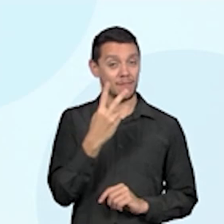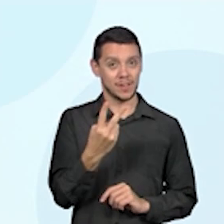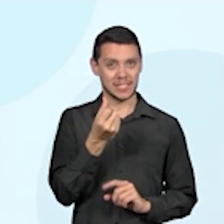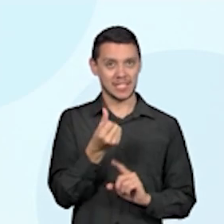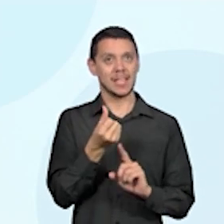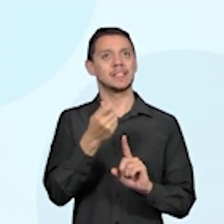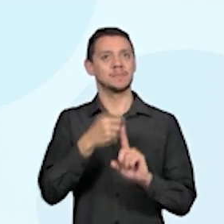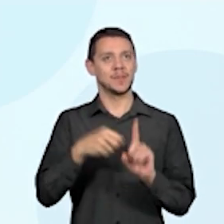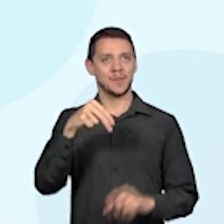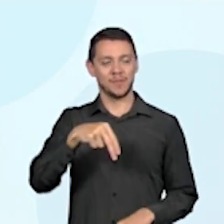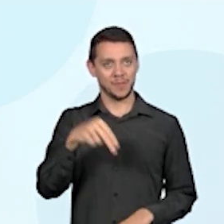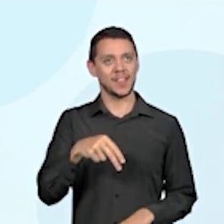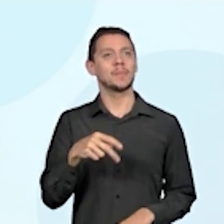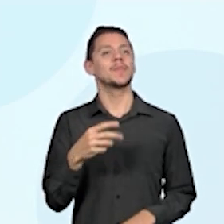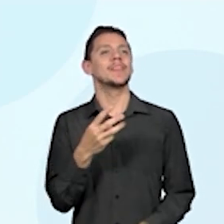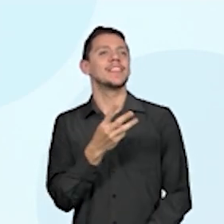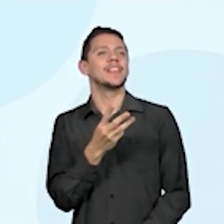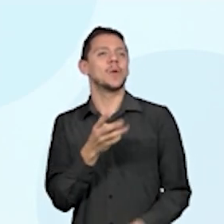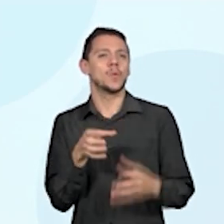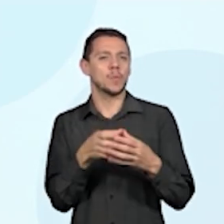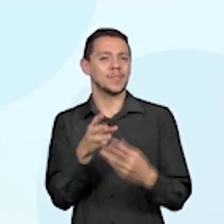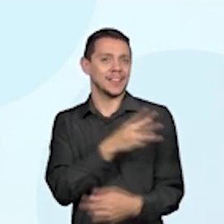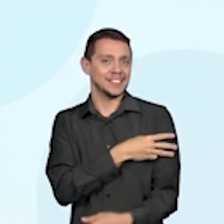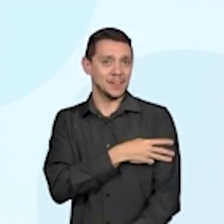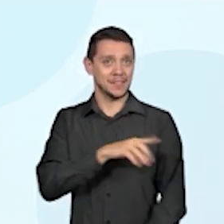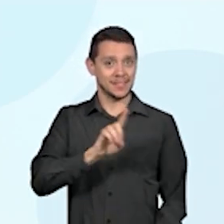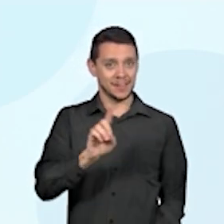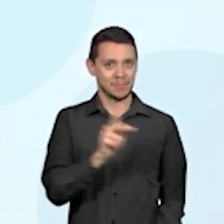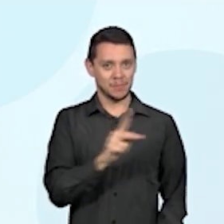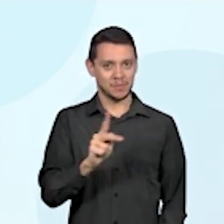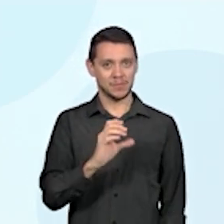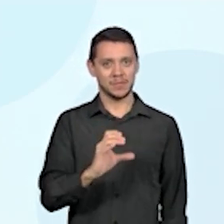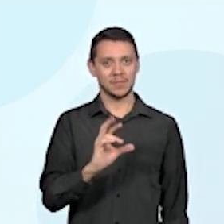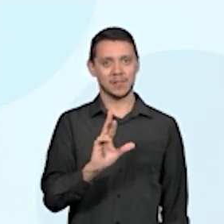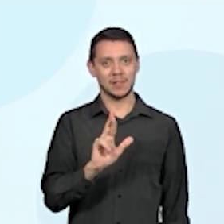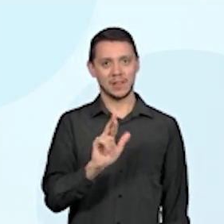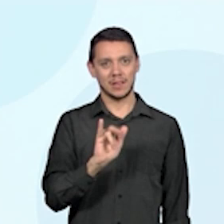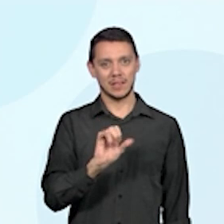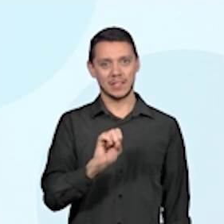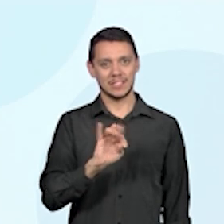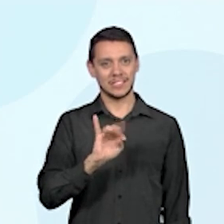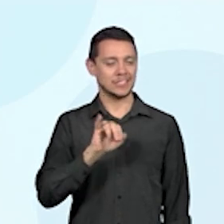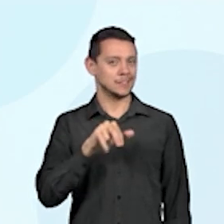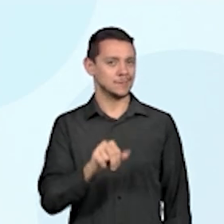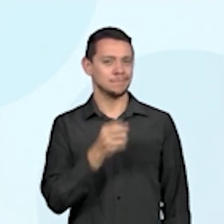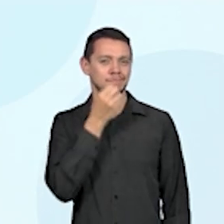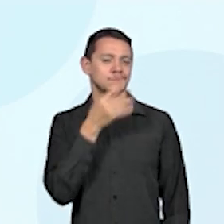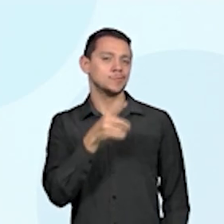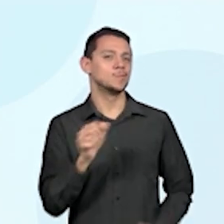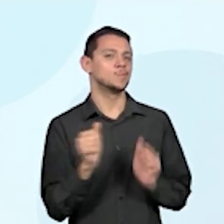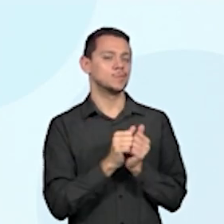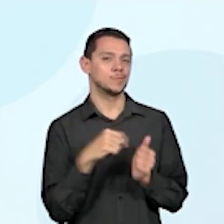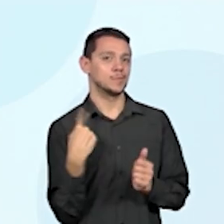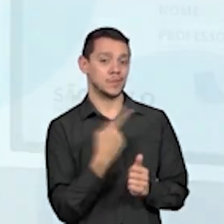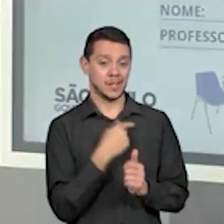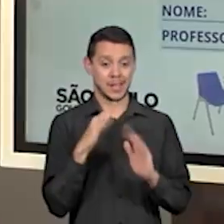ano D e a professora Cristina. Que bom que vocês estão conosco, lá da Escola Estadual